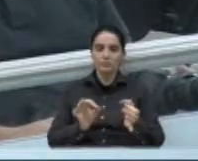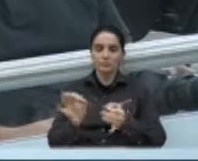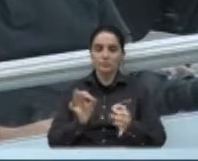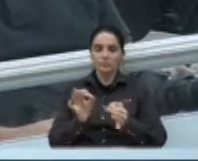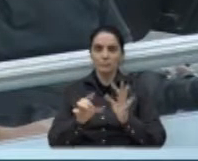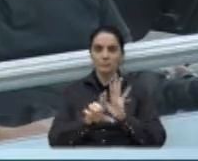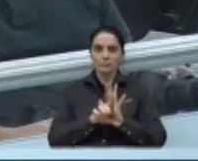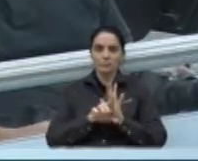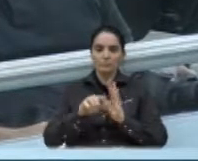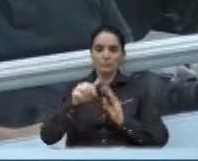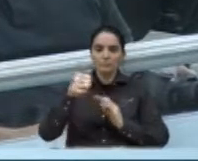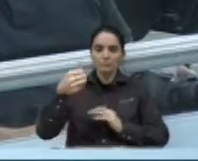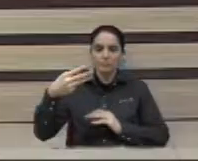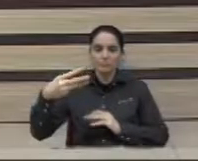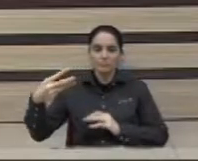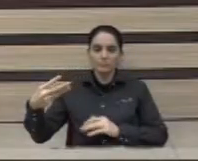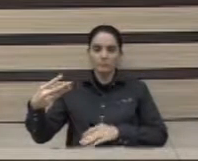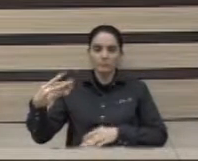de lei número